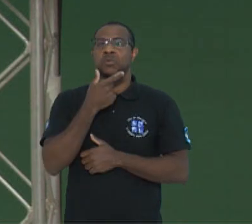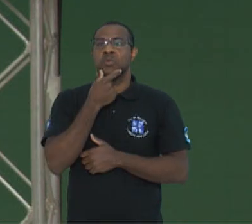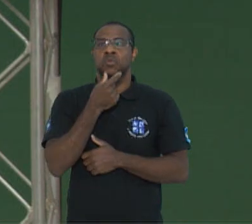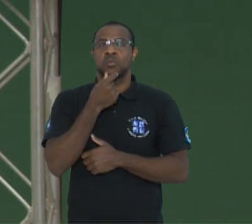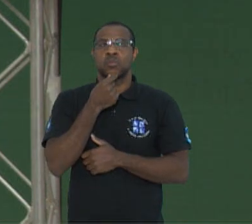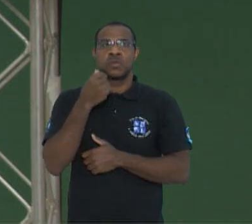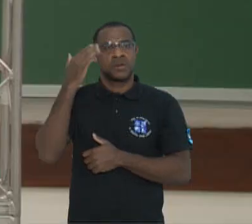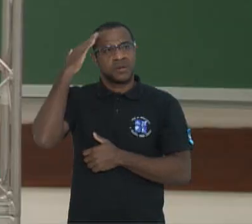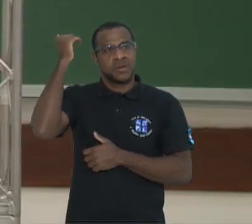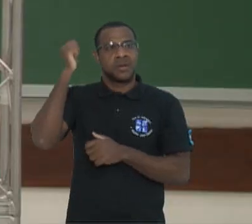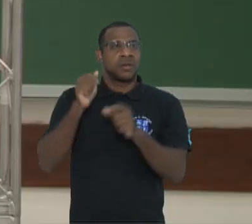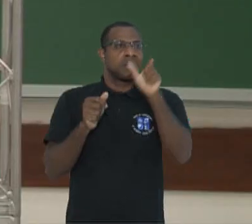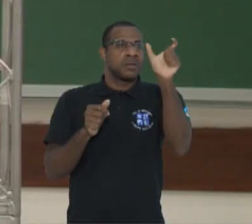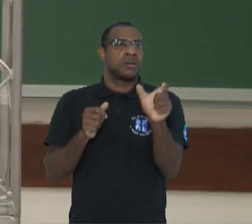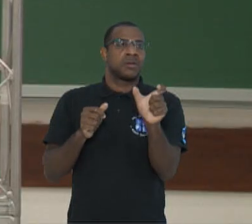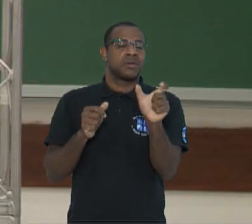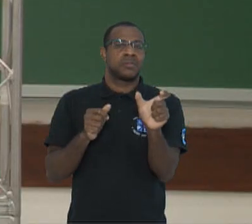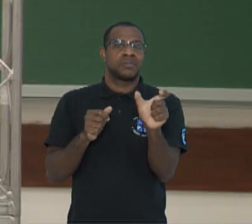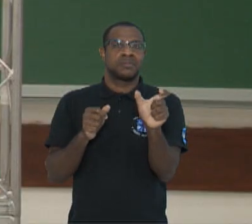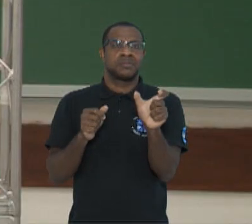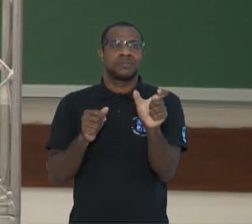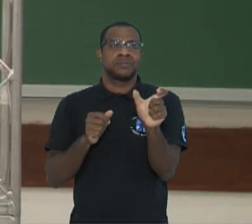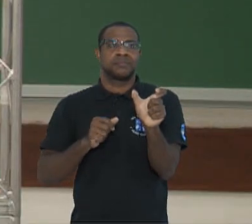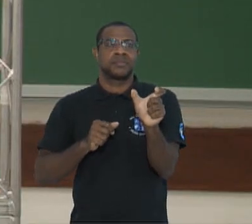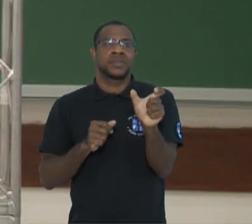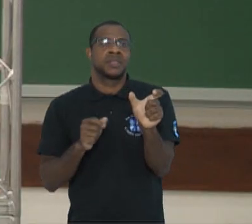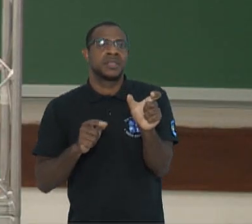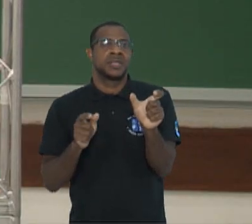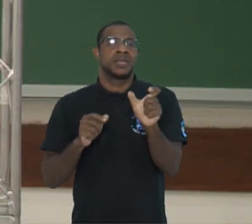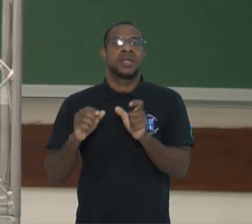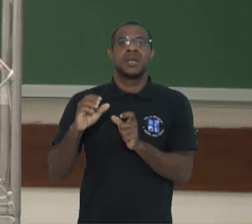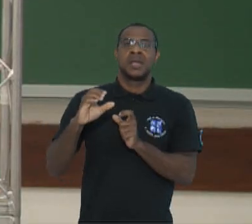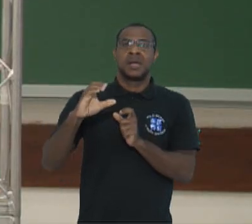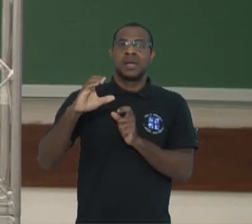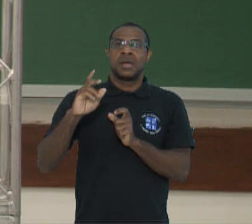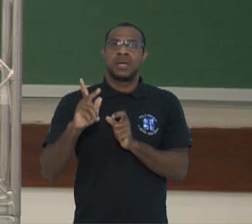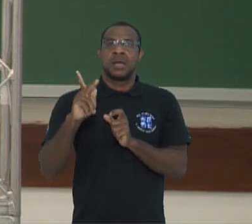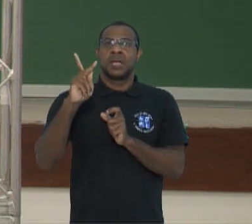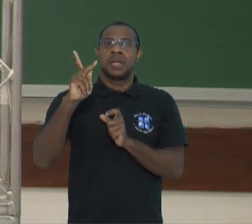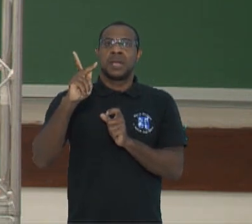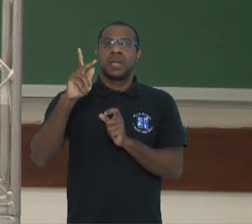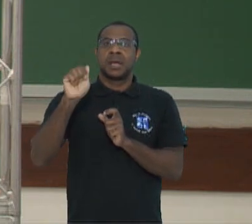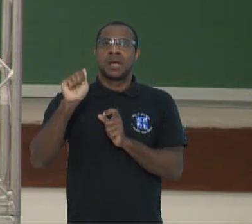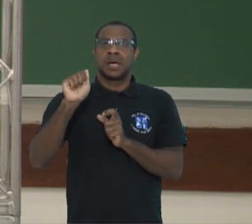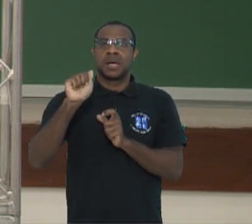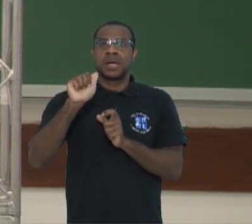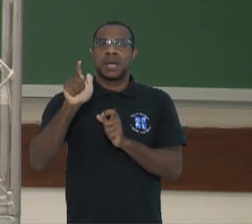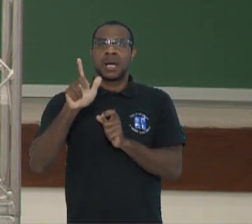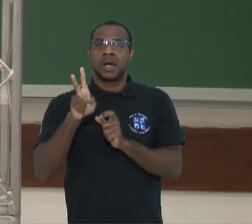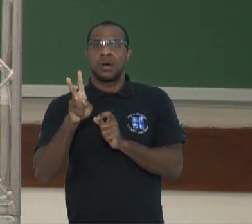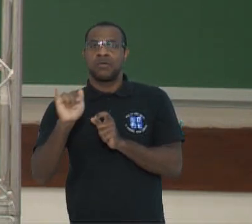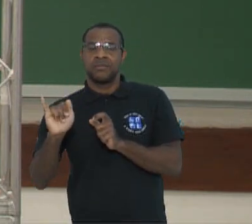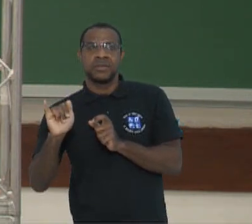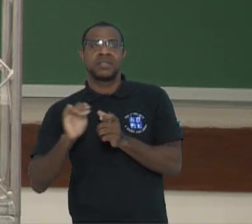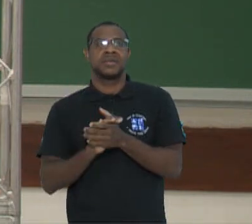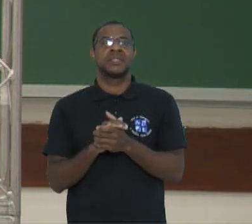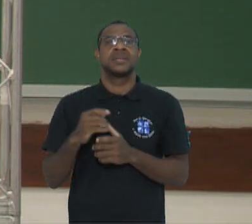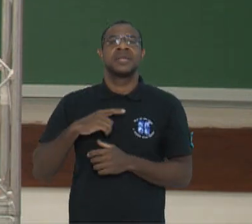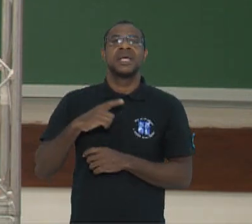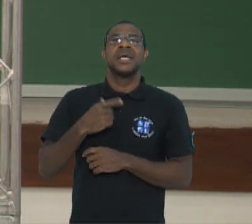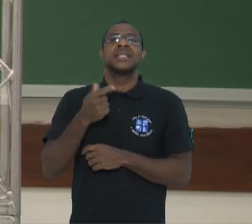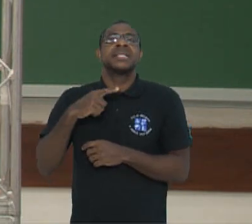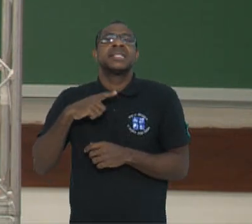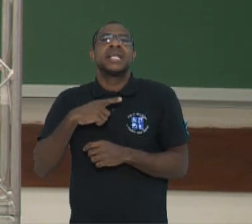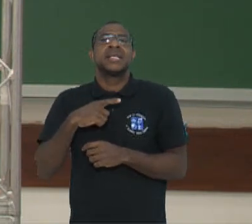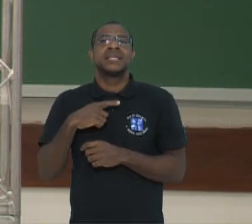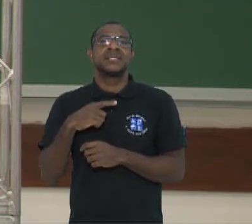famoso, Calvin e Hobbes. Calvin é um menino de 6 anos e ele tem o seu amigo imaginário, que é o Hobbes, né,